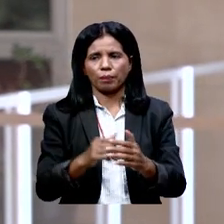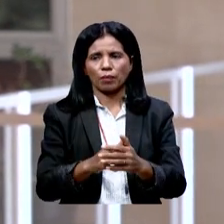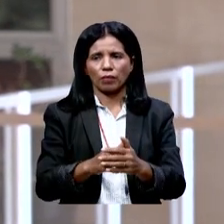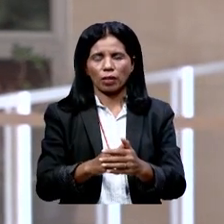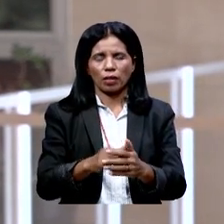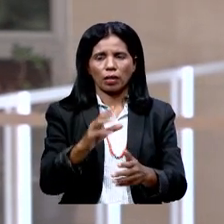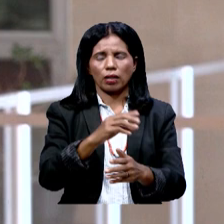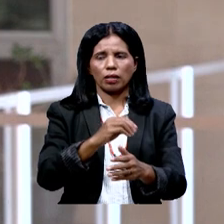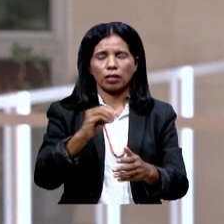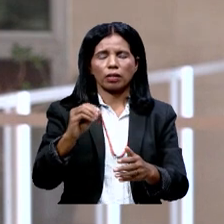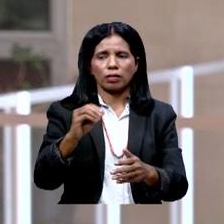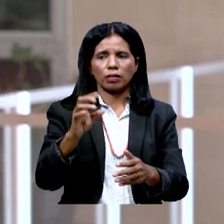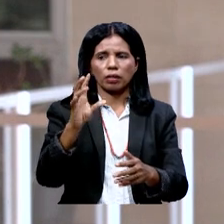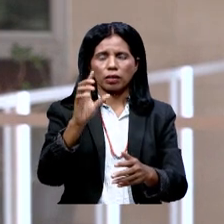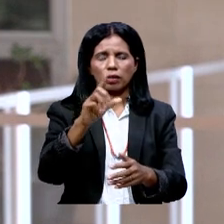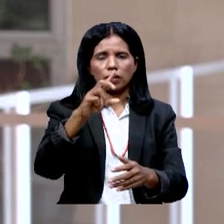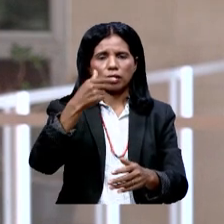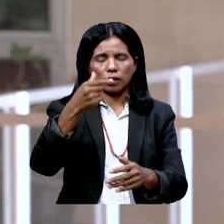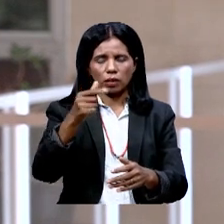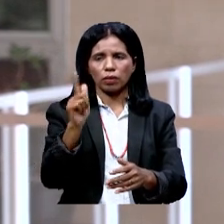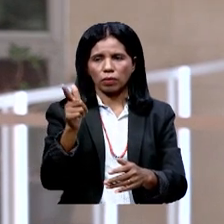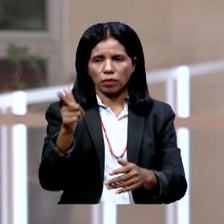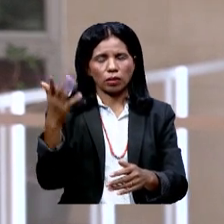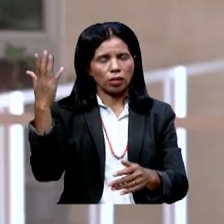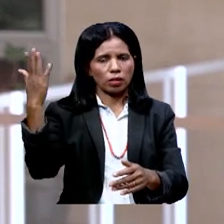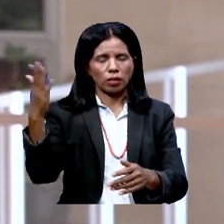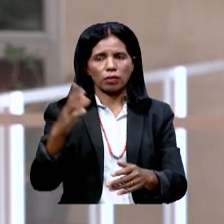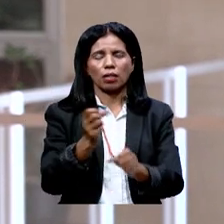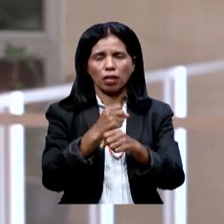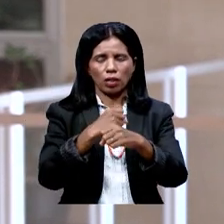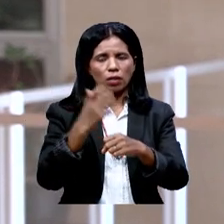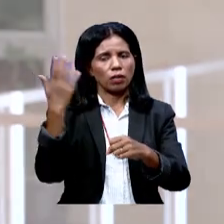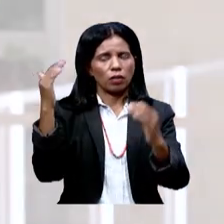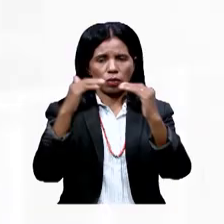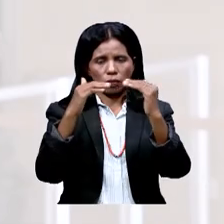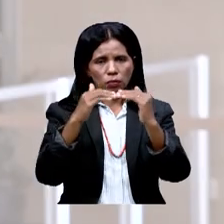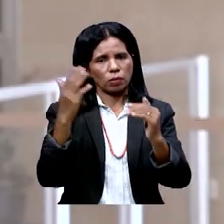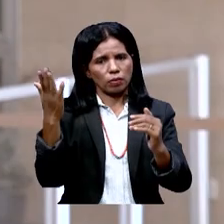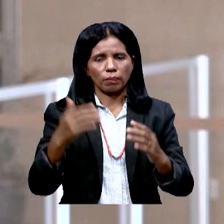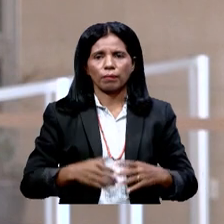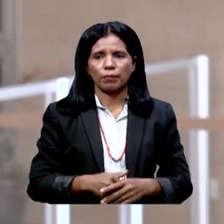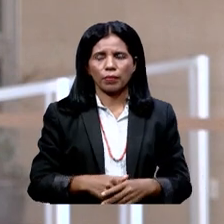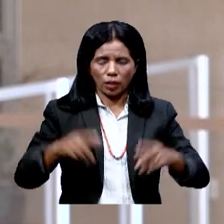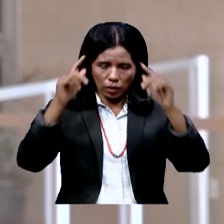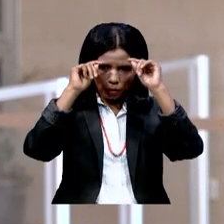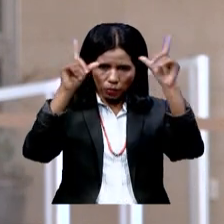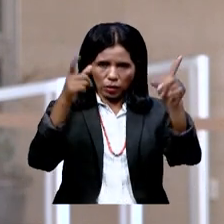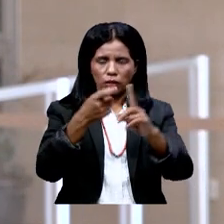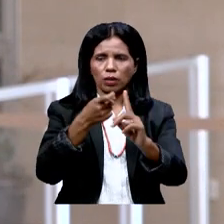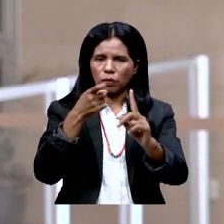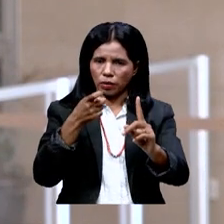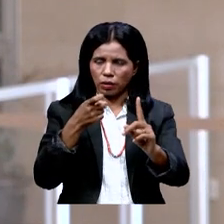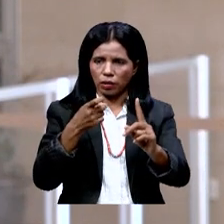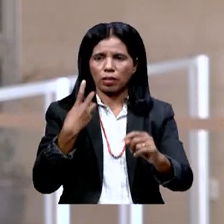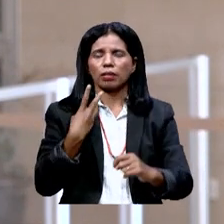G20. G20, né? E a Rio de Janeiro foi em Lauderdale. Foi em Lauderdale. Né? Timor-Leste, Liu-se